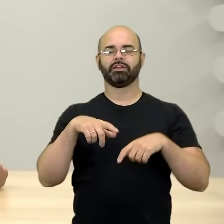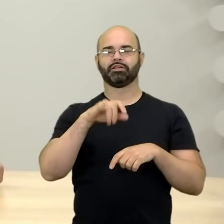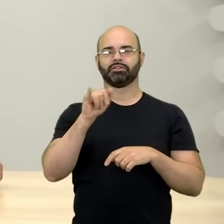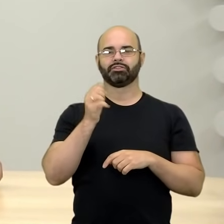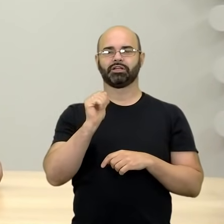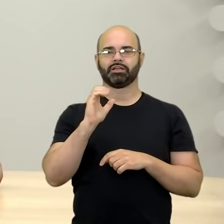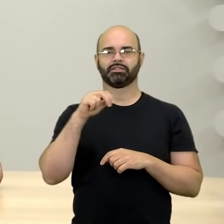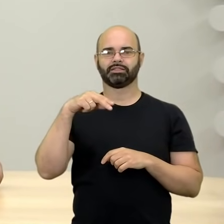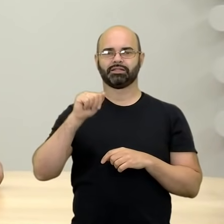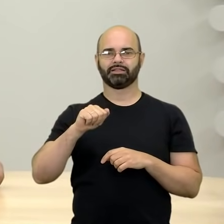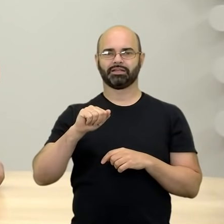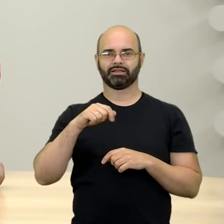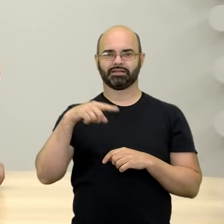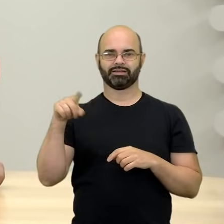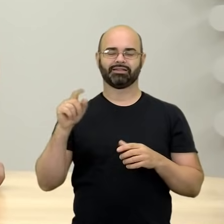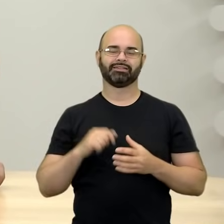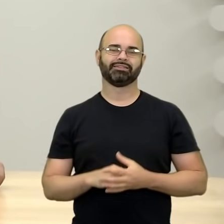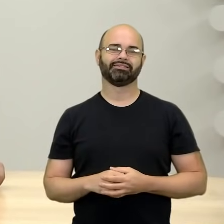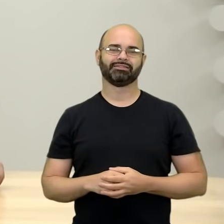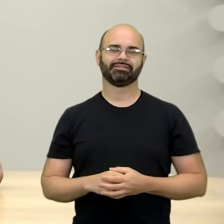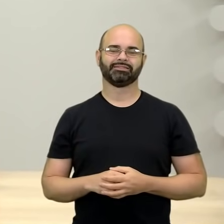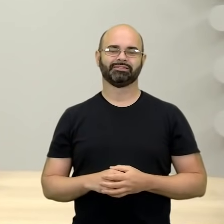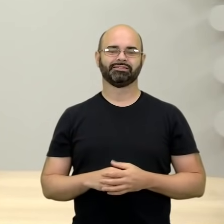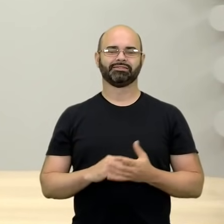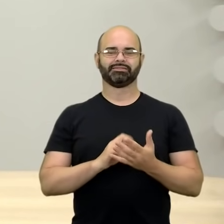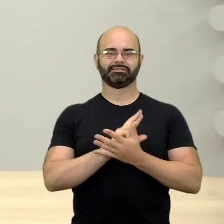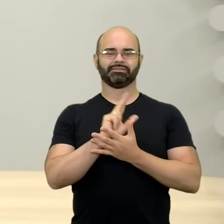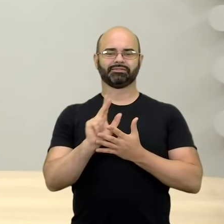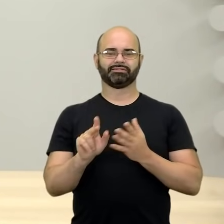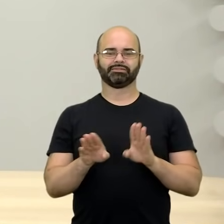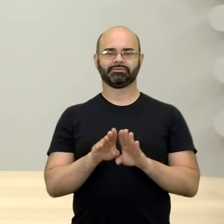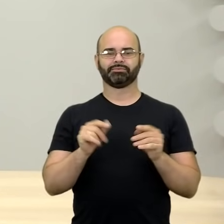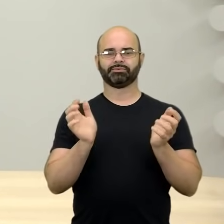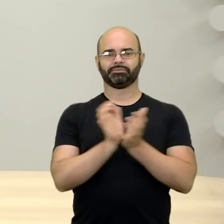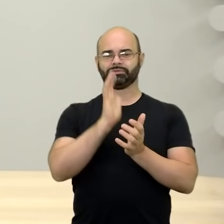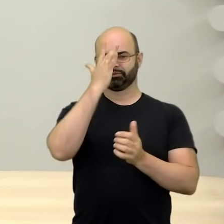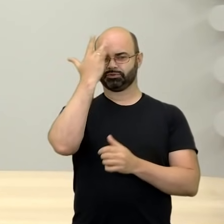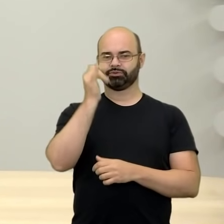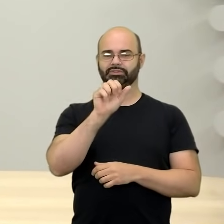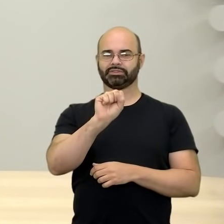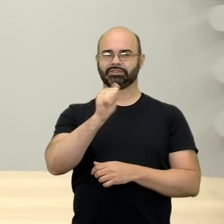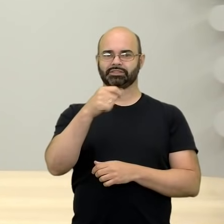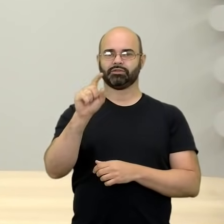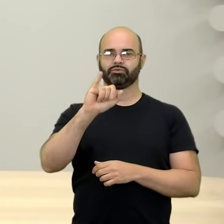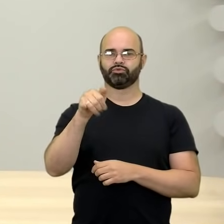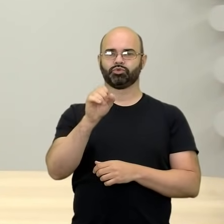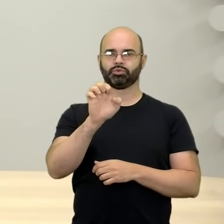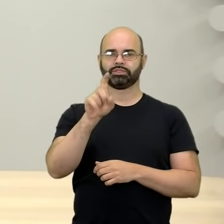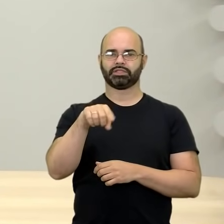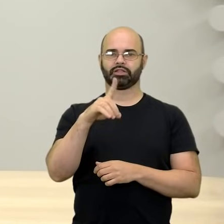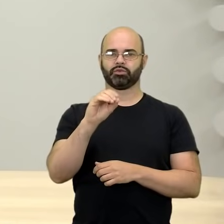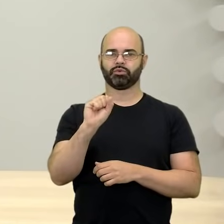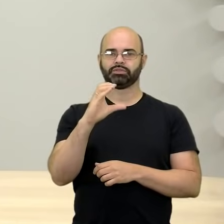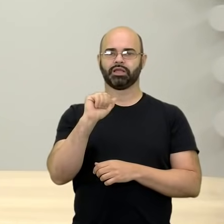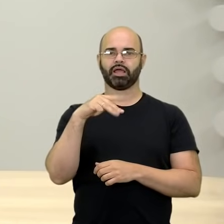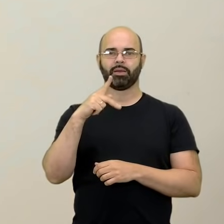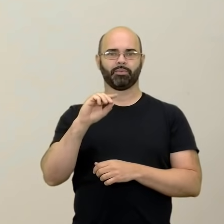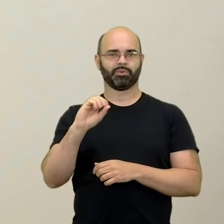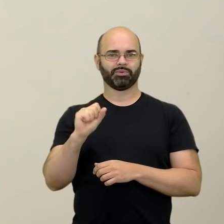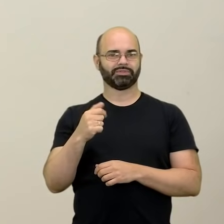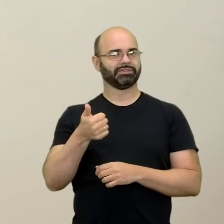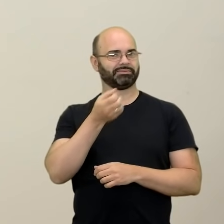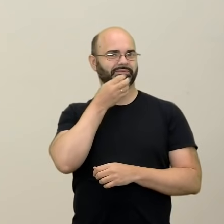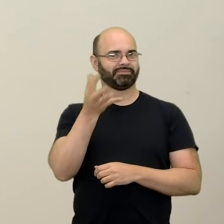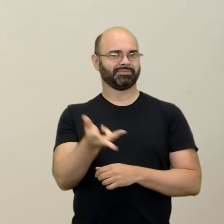também a Gilmara que tá sempre aqui conosco e vários aqui tem uma pessoa até de São José dos Campos aqui tá maravilha tá uma beleza essa viagem